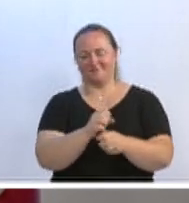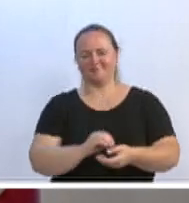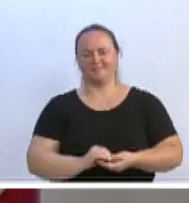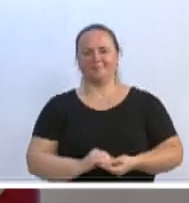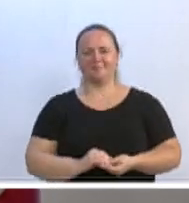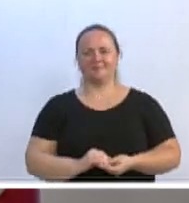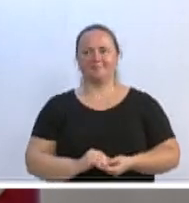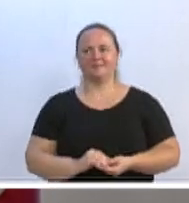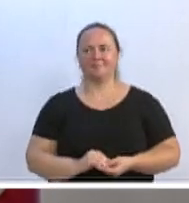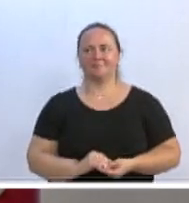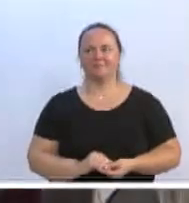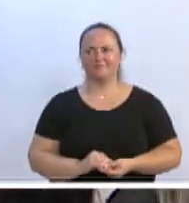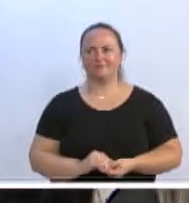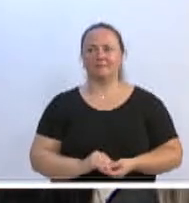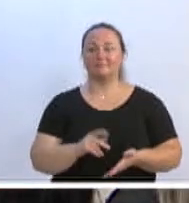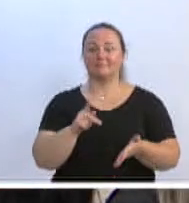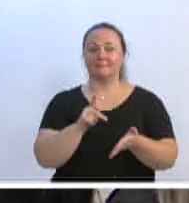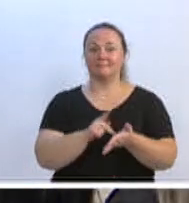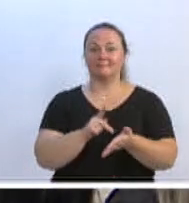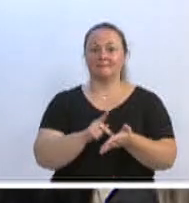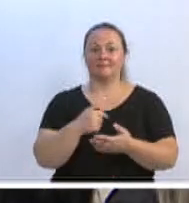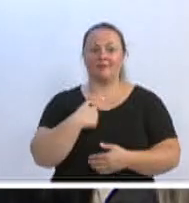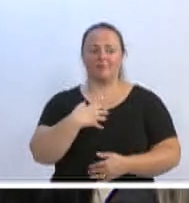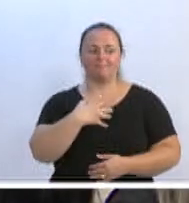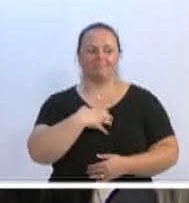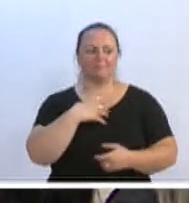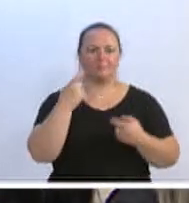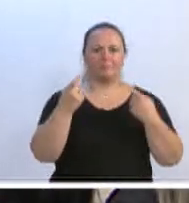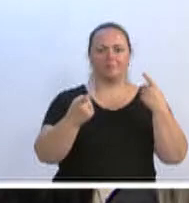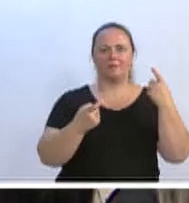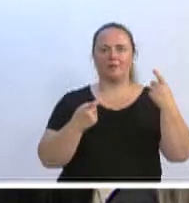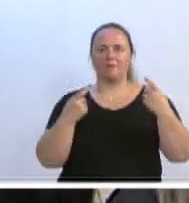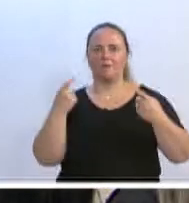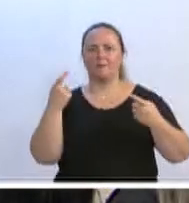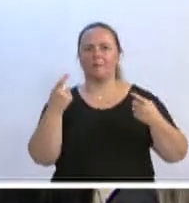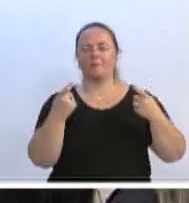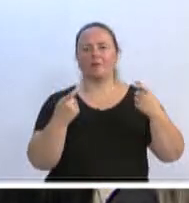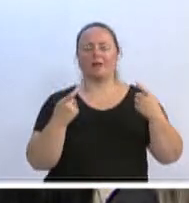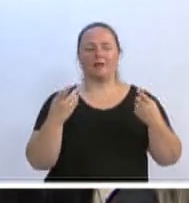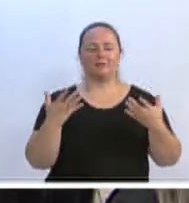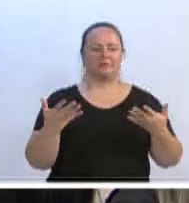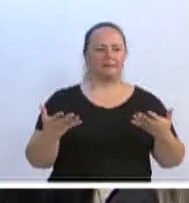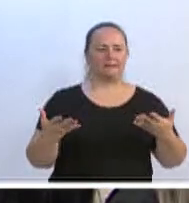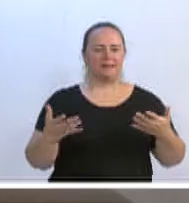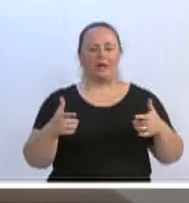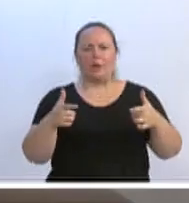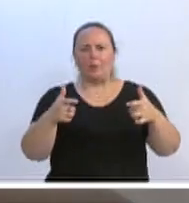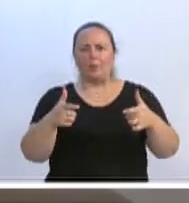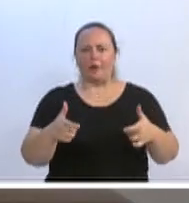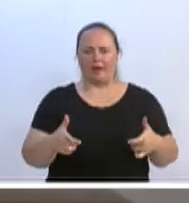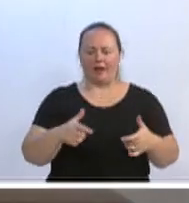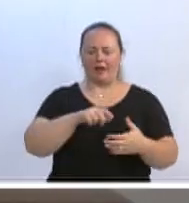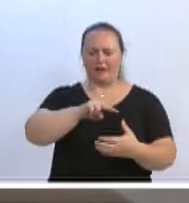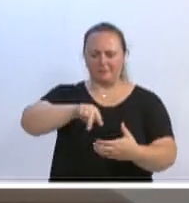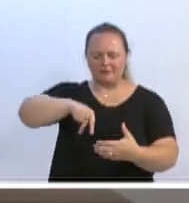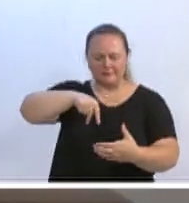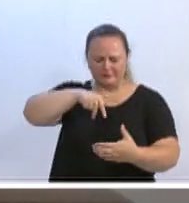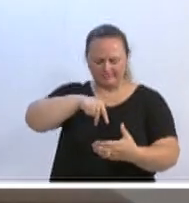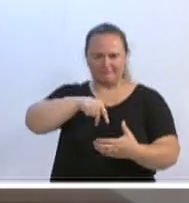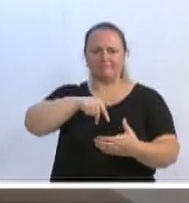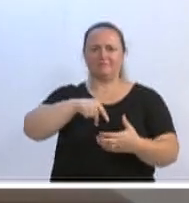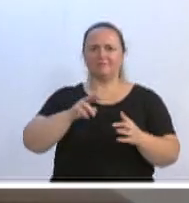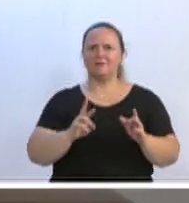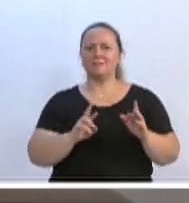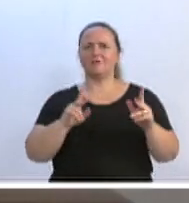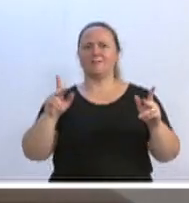Eu estava um pouco preocupado, porque eu pensei comigo, aqui não é muito o nosso ambiente, tribuna é diferente